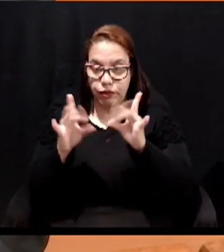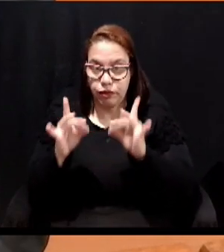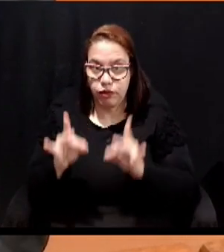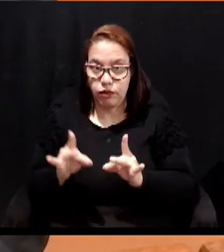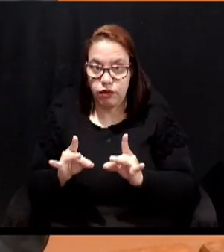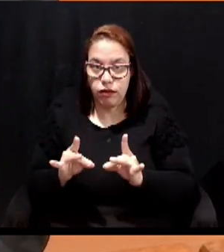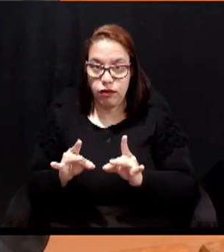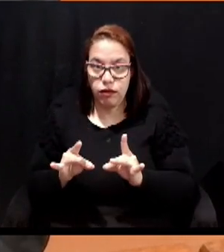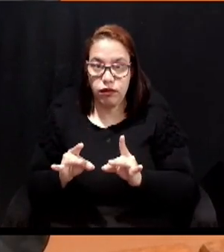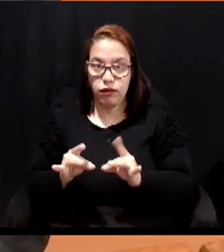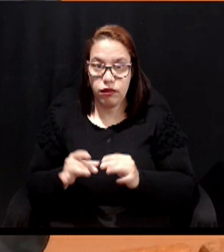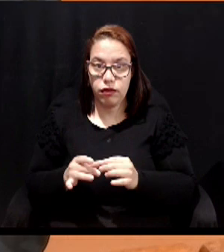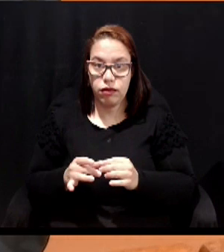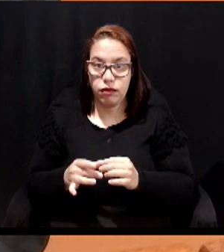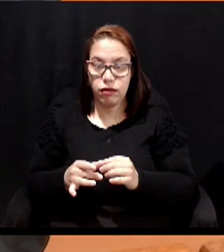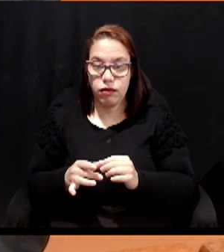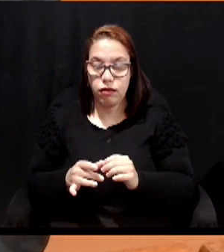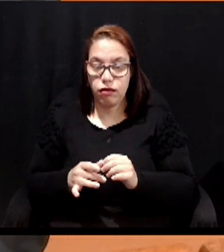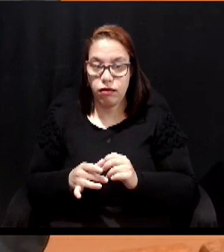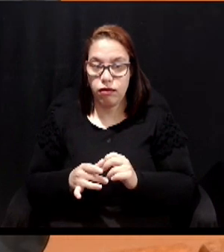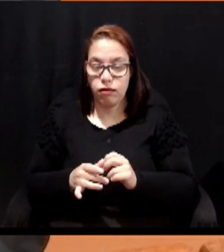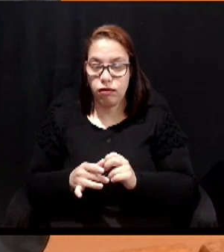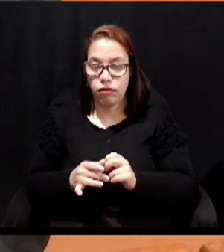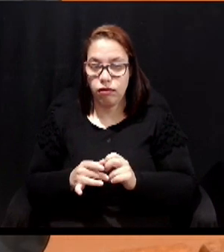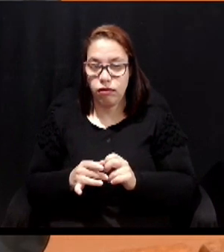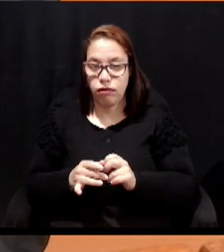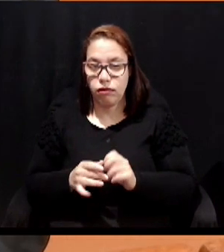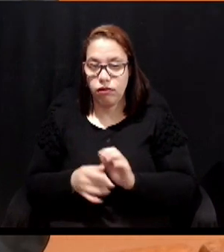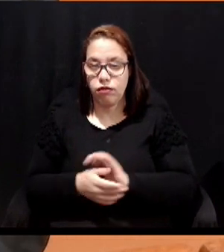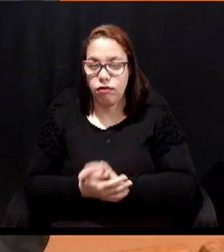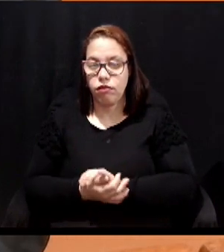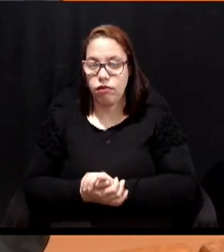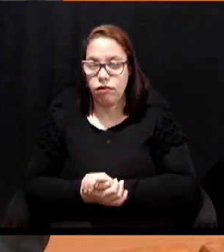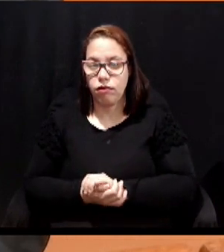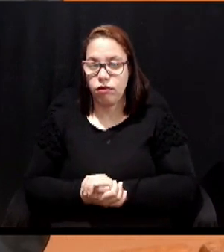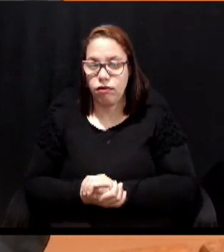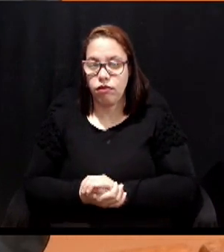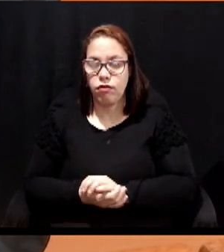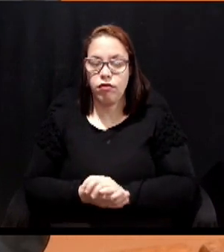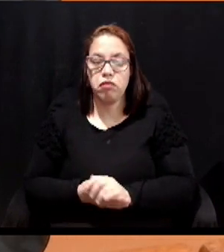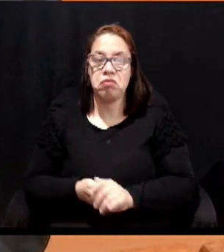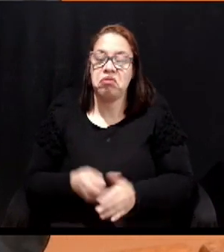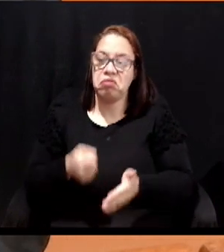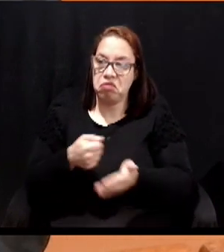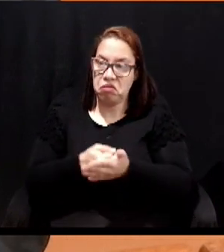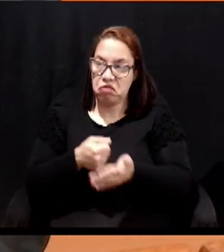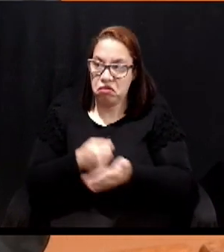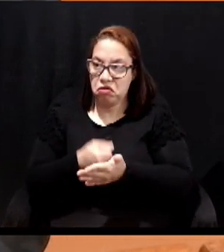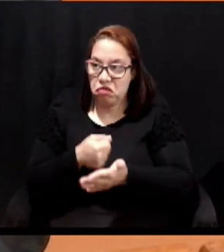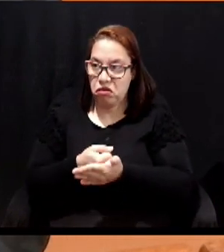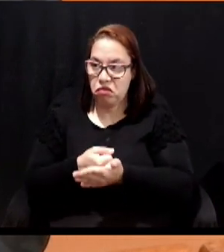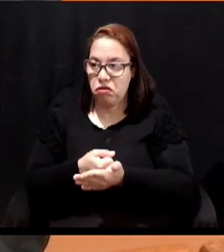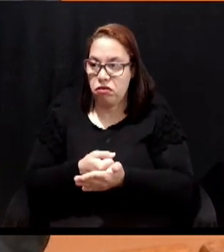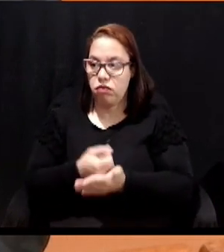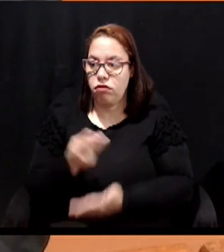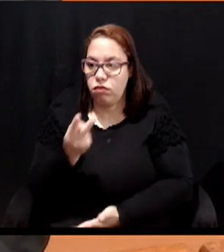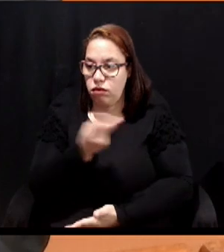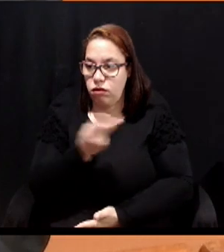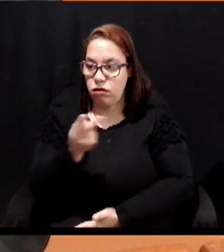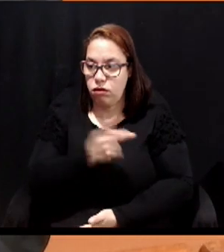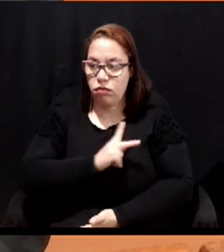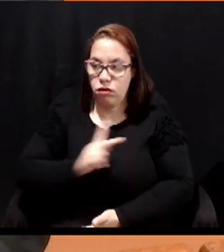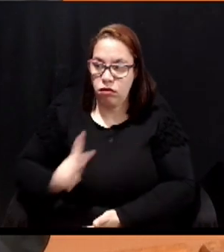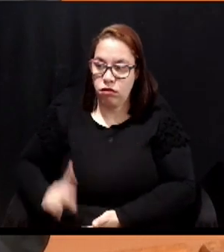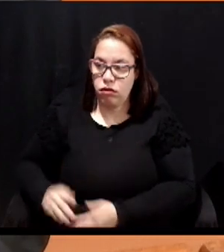no governo, né? Foi muito salutar a convivência com o CORE e com os dois presidentes